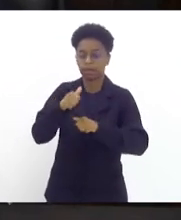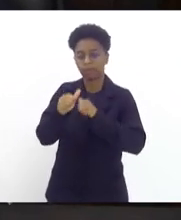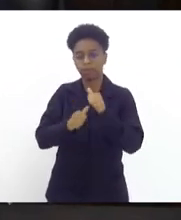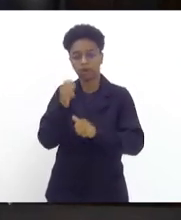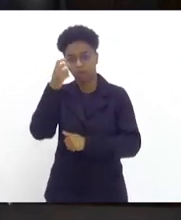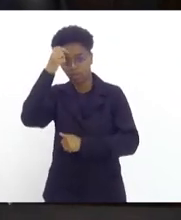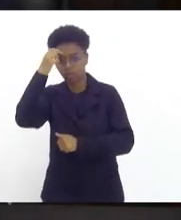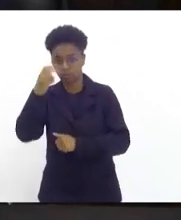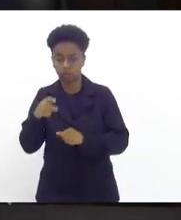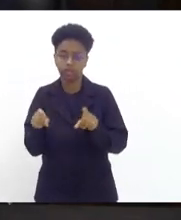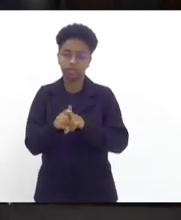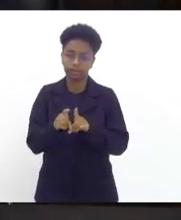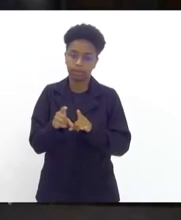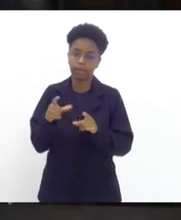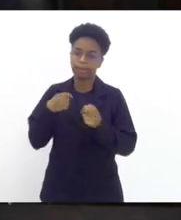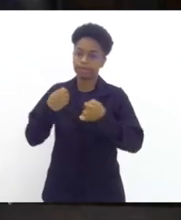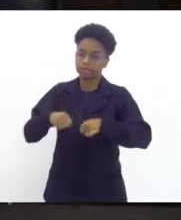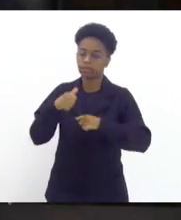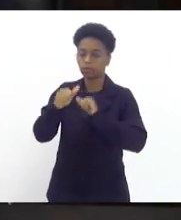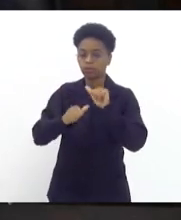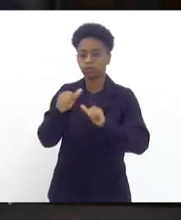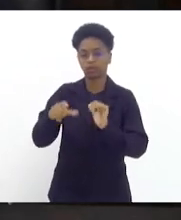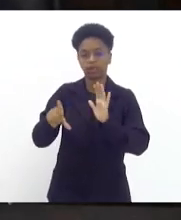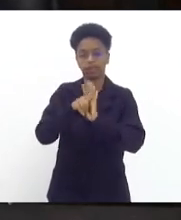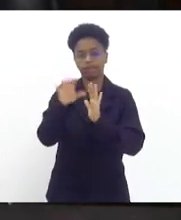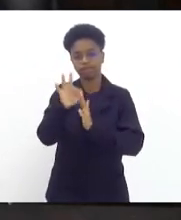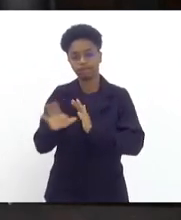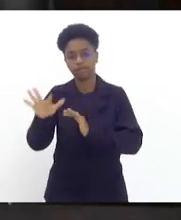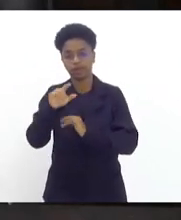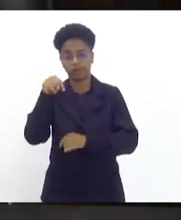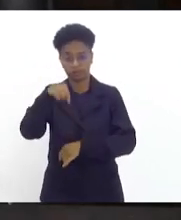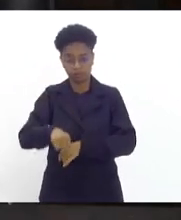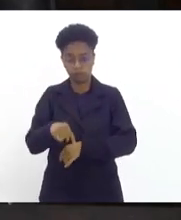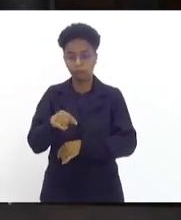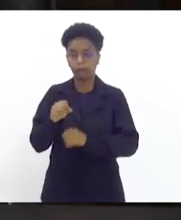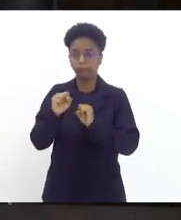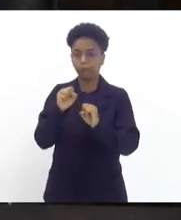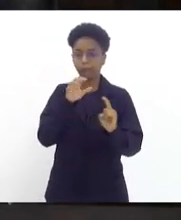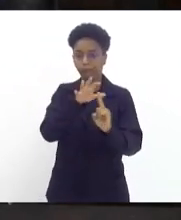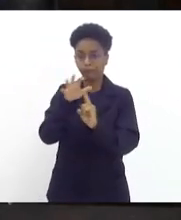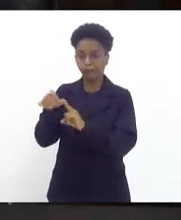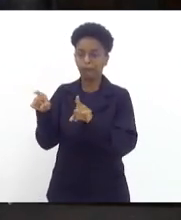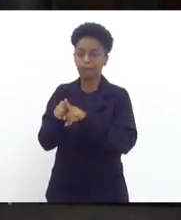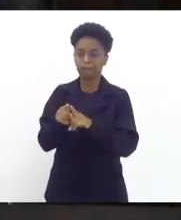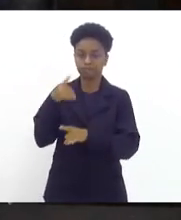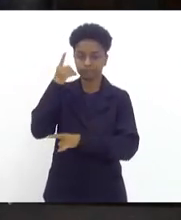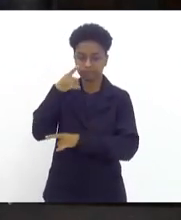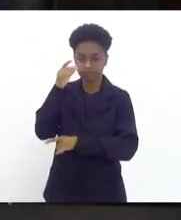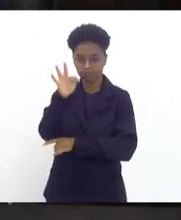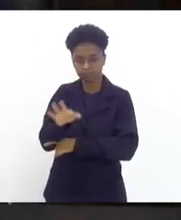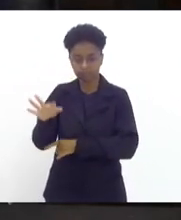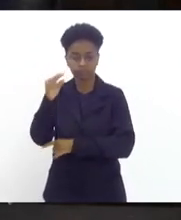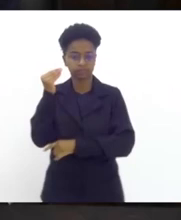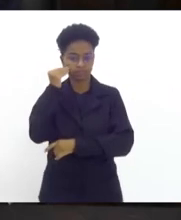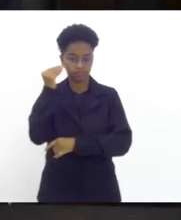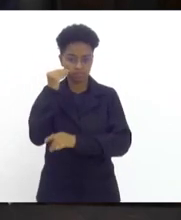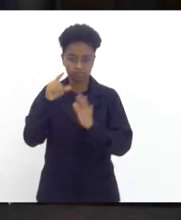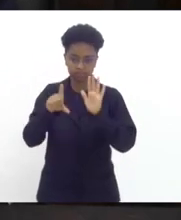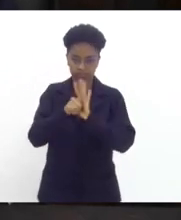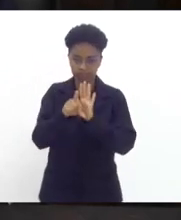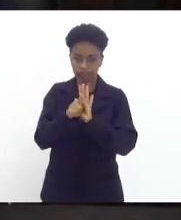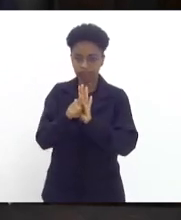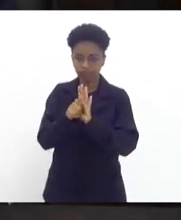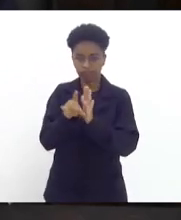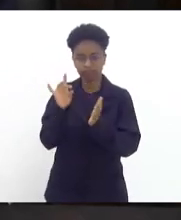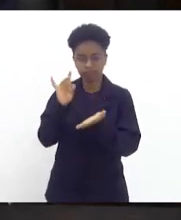pela mudança das leis federais e aqui o Parlamento no Rio de Janeiro pode influenciar os deputados federais a tornarem as leis